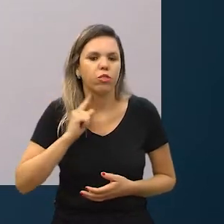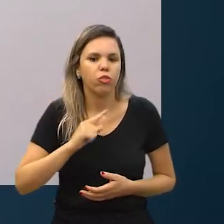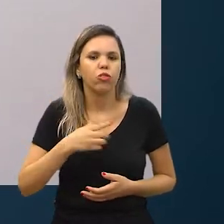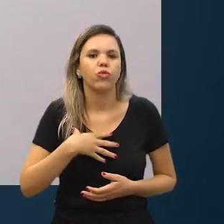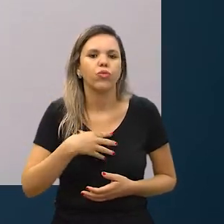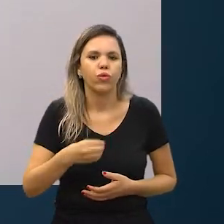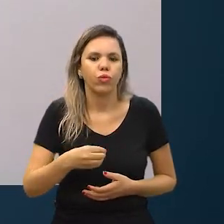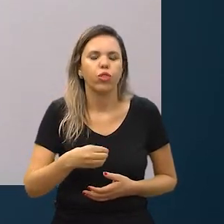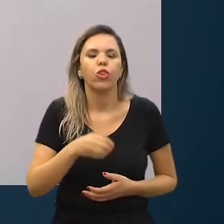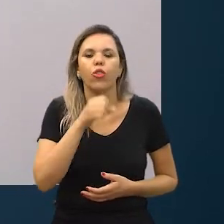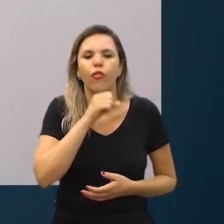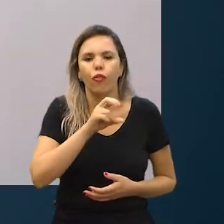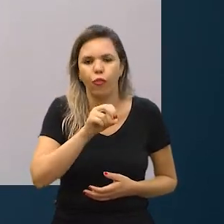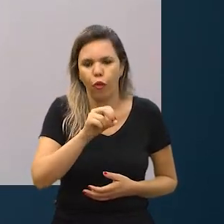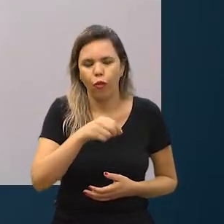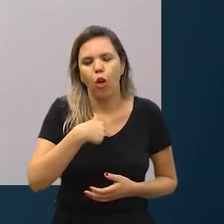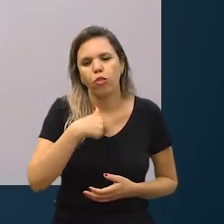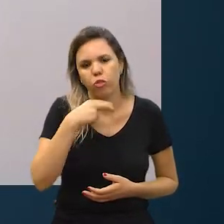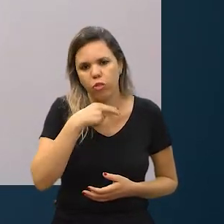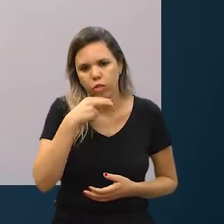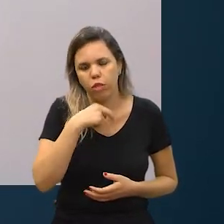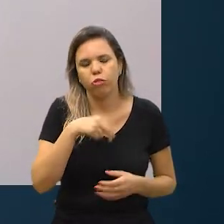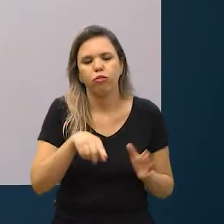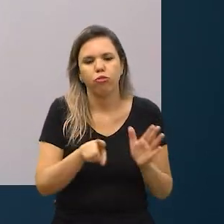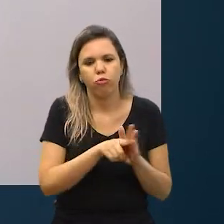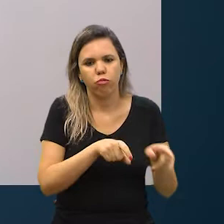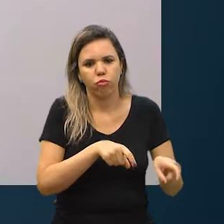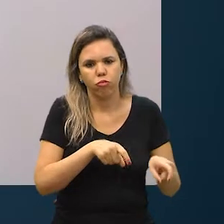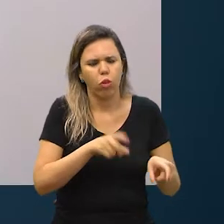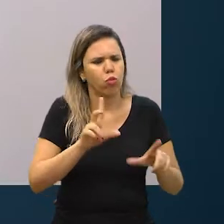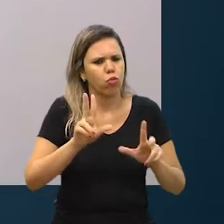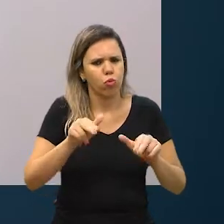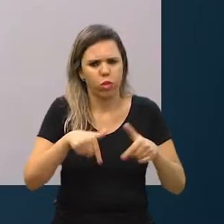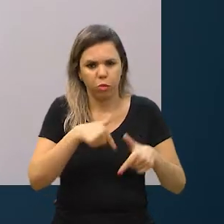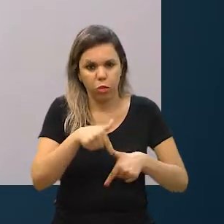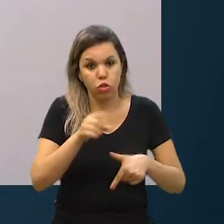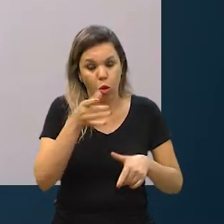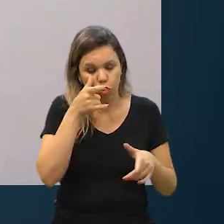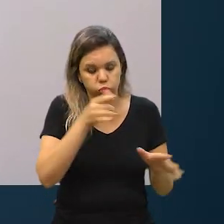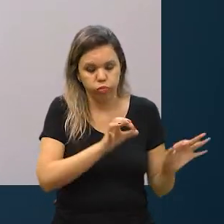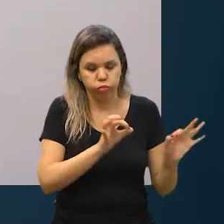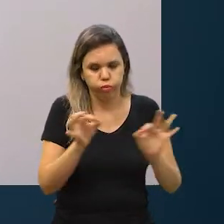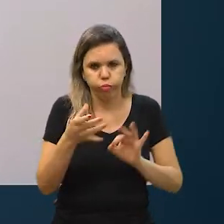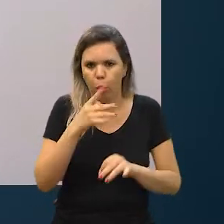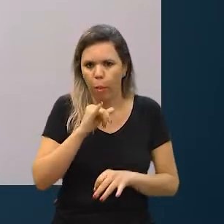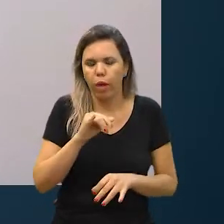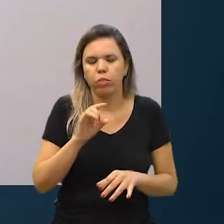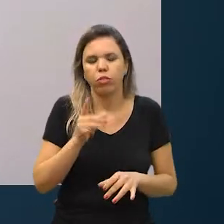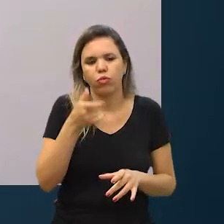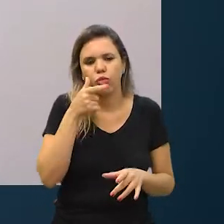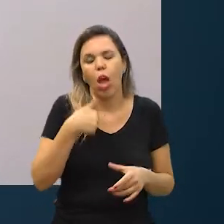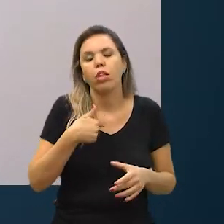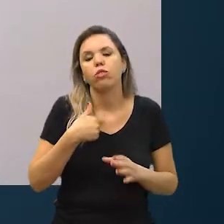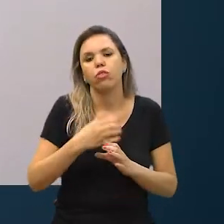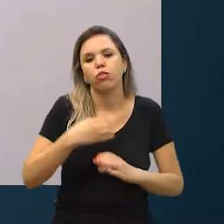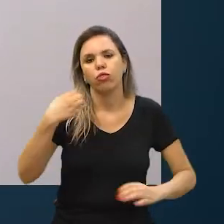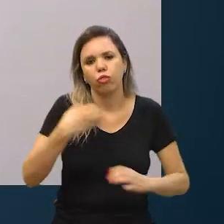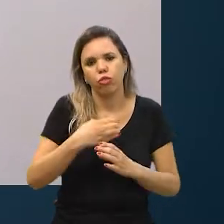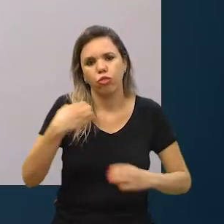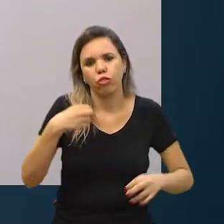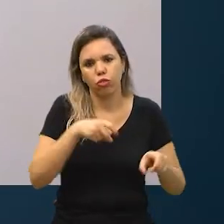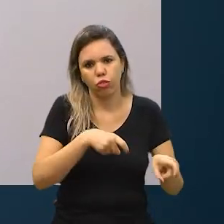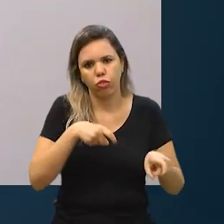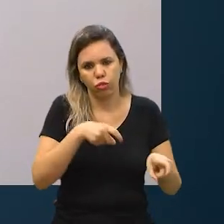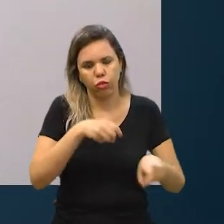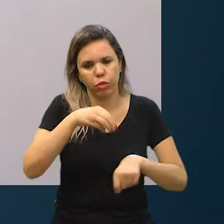produtores rurais, nunca atuei na área, né, da produção, sempre acompanhei, né, o meu avô e meu pai. Sou engenheira agrônoma, mestre